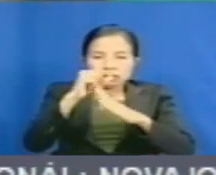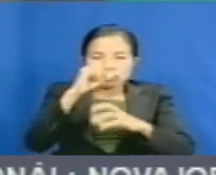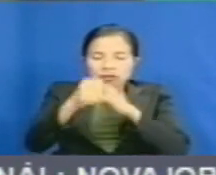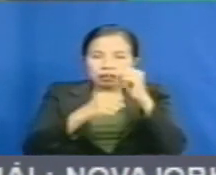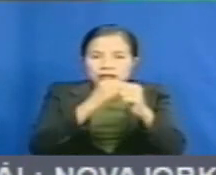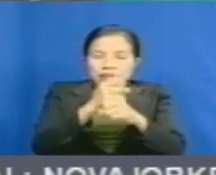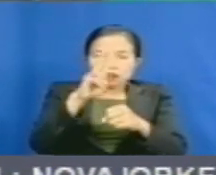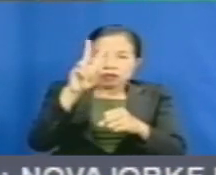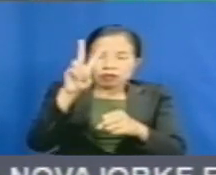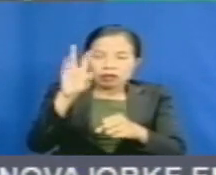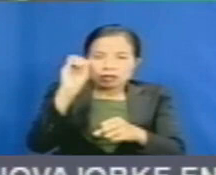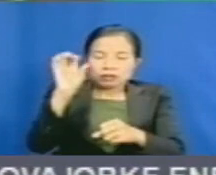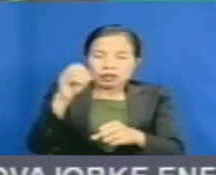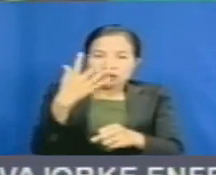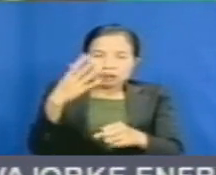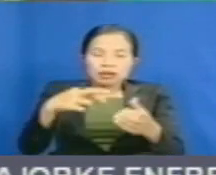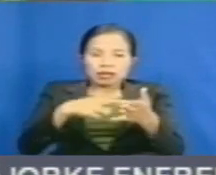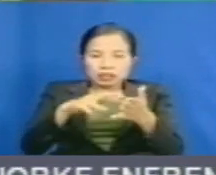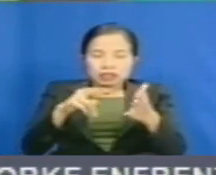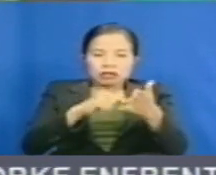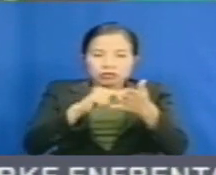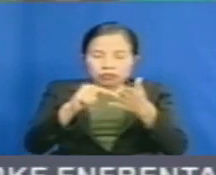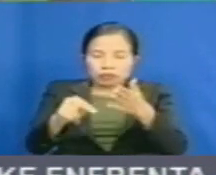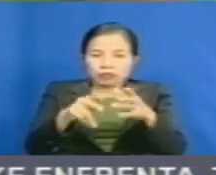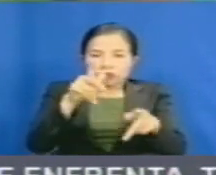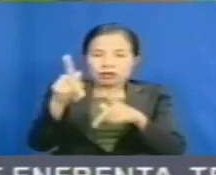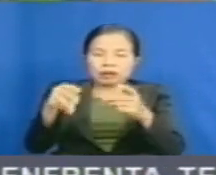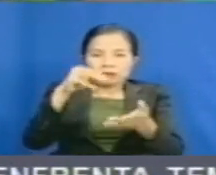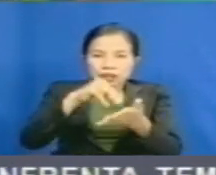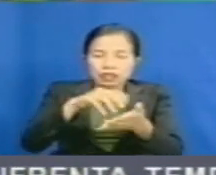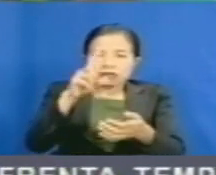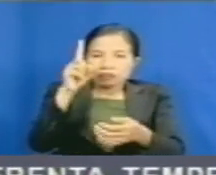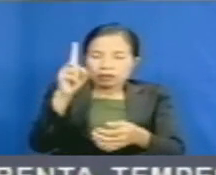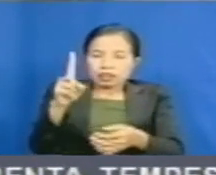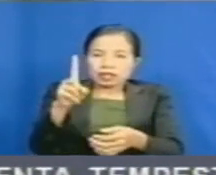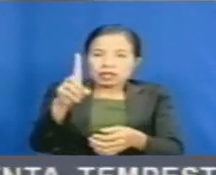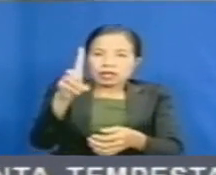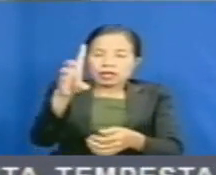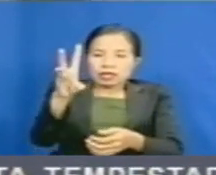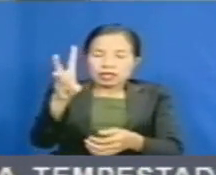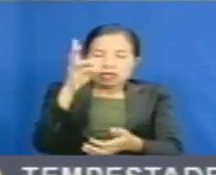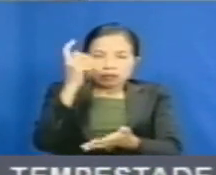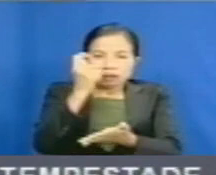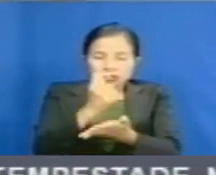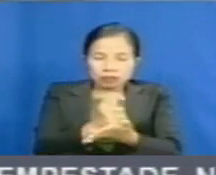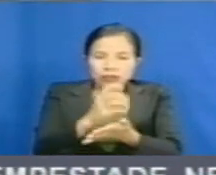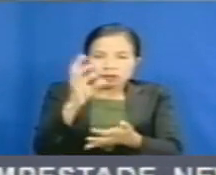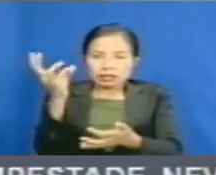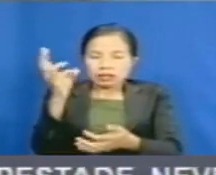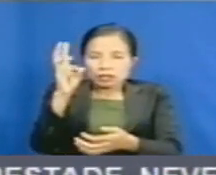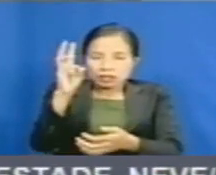rua sanulu resin lima, resista numero populasaun milaun ida, rihun neng nulu resin nen,